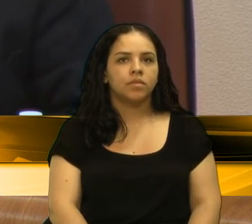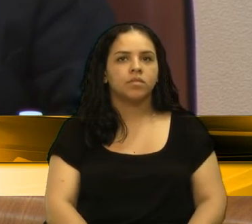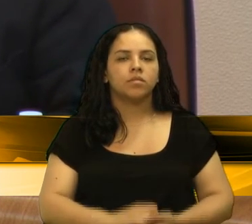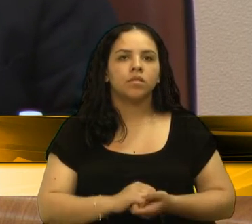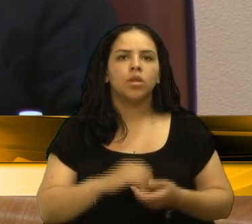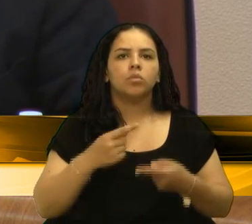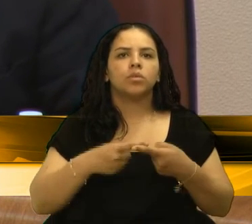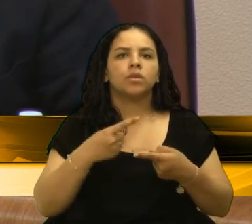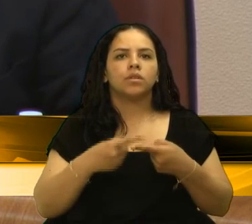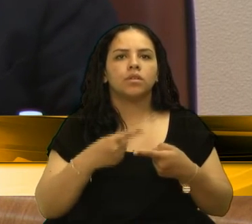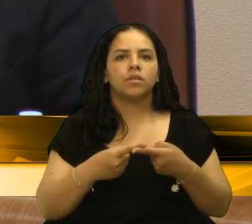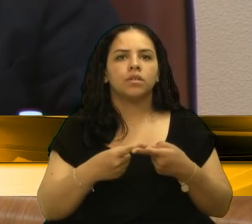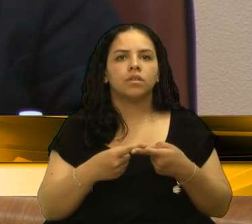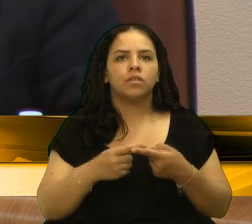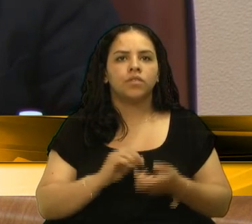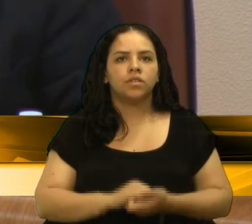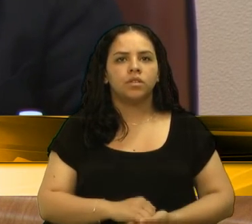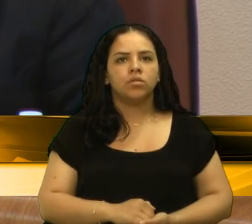motivo?